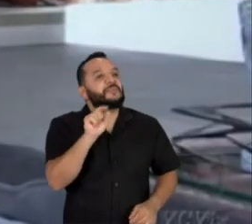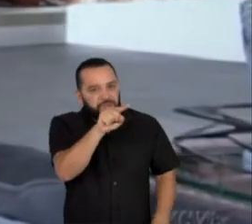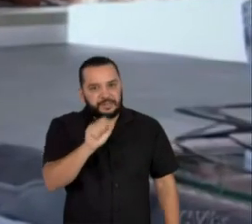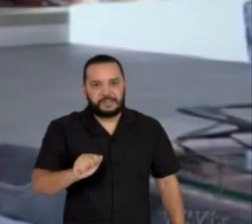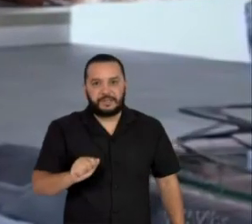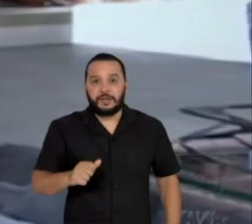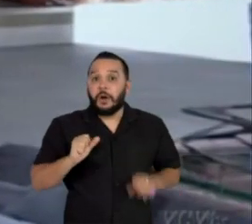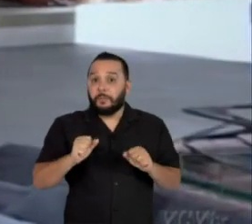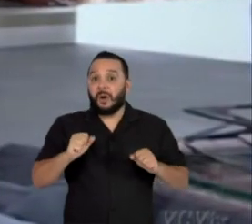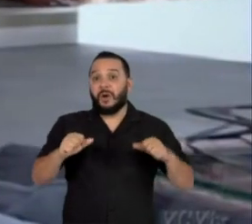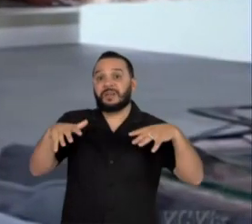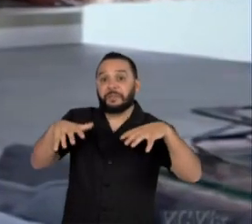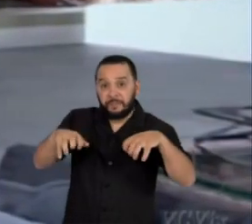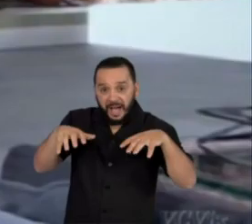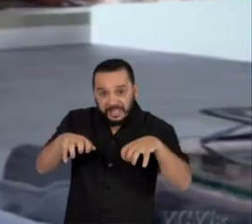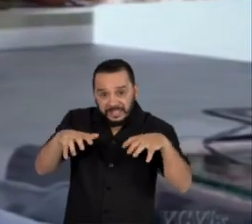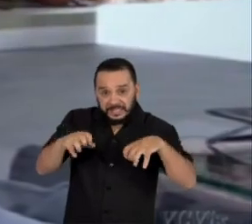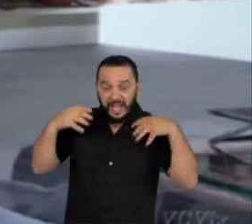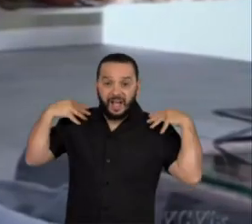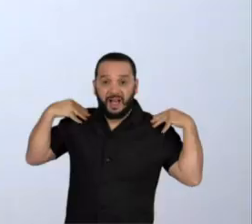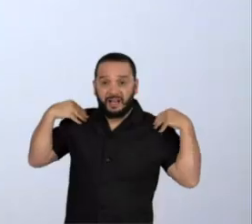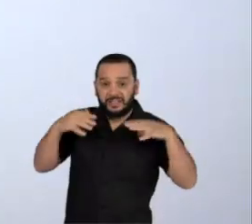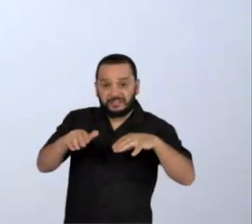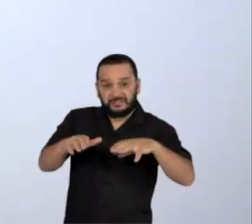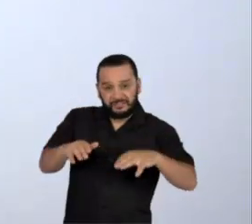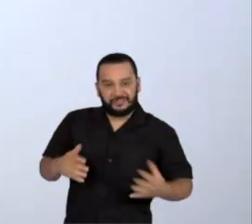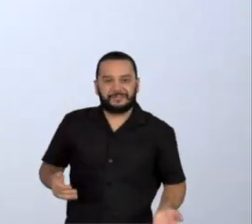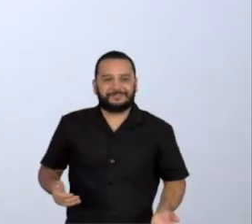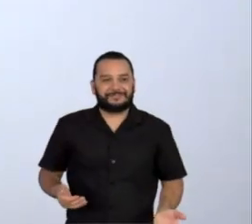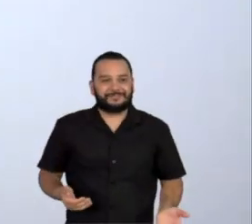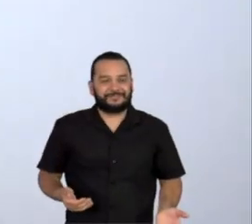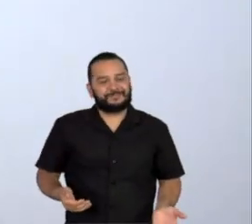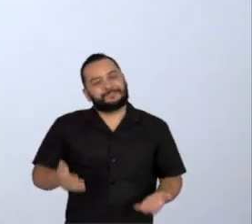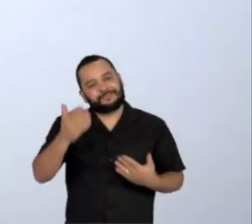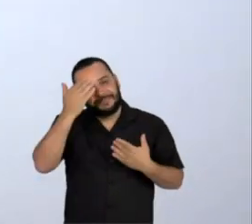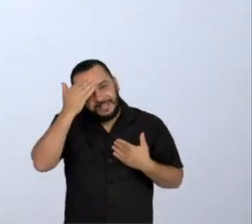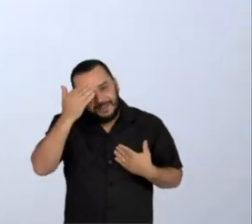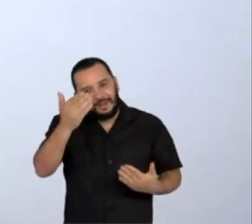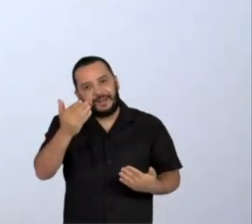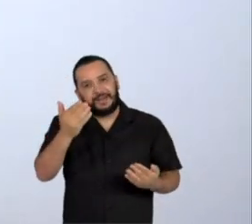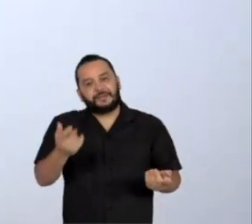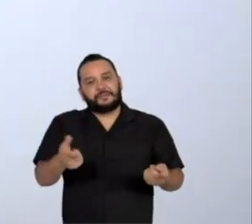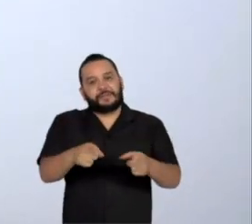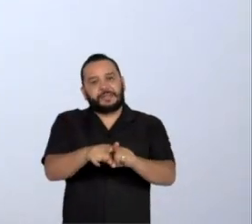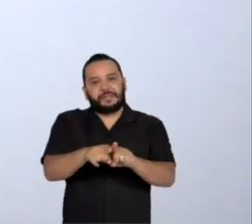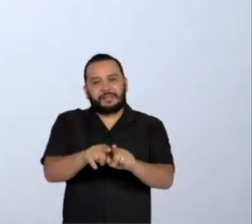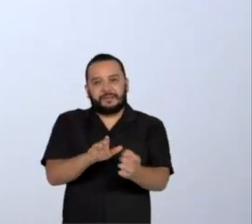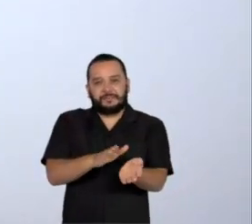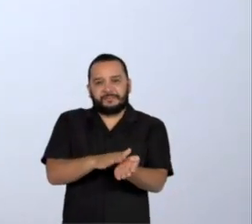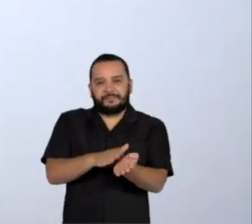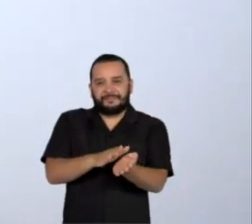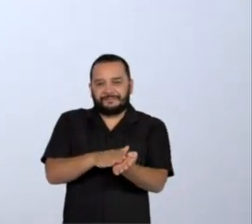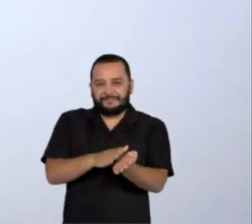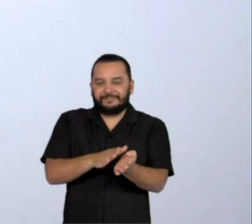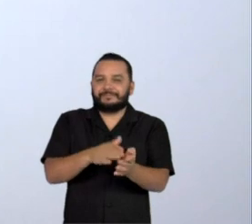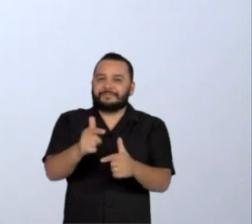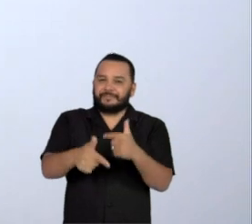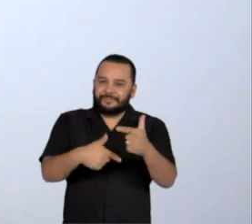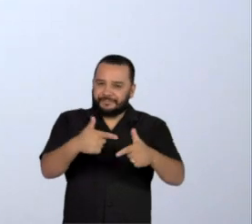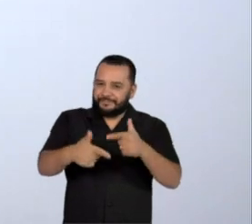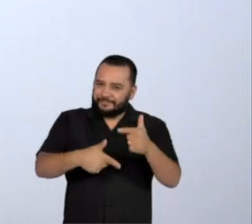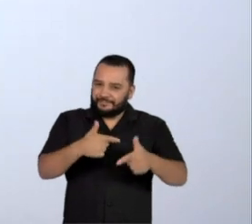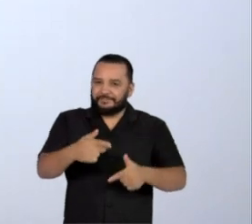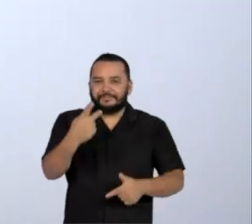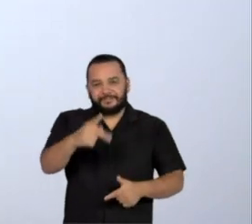uma massagem no pescocinho da minha Nefertiti? Muito obrigado pela parceria e parabéns pela sua carreira